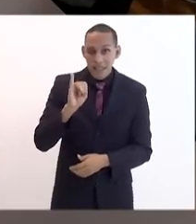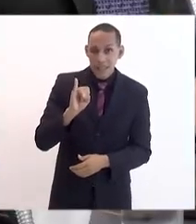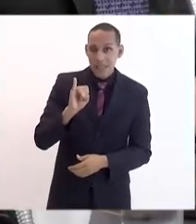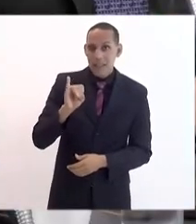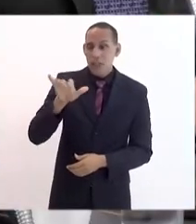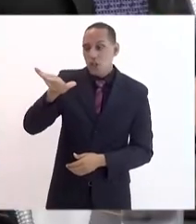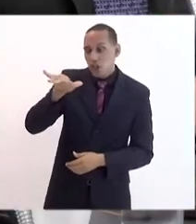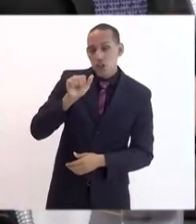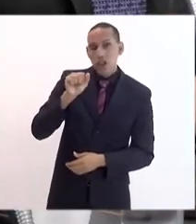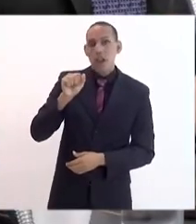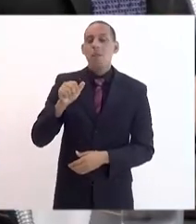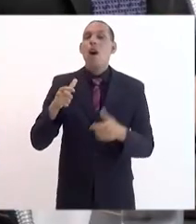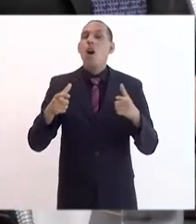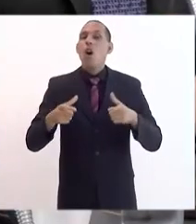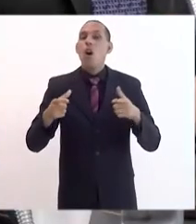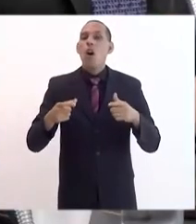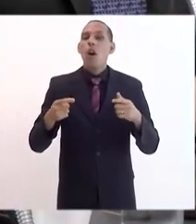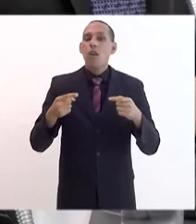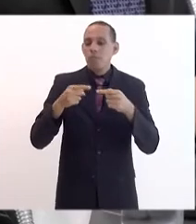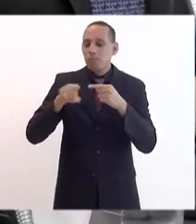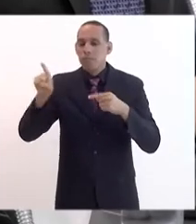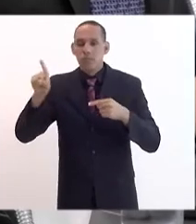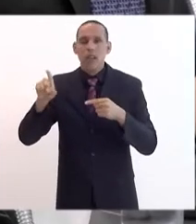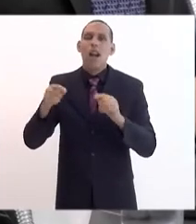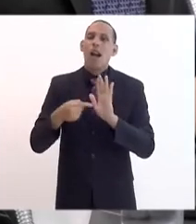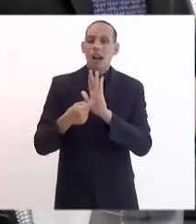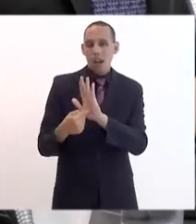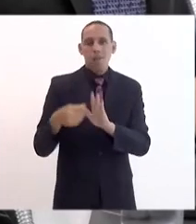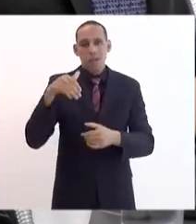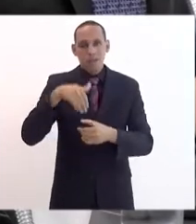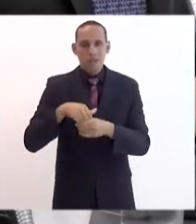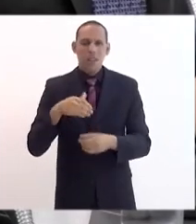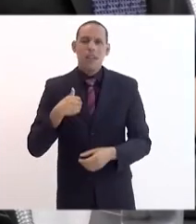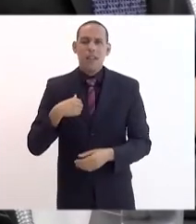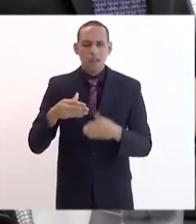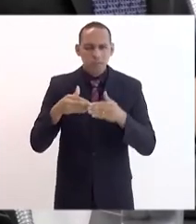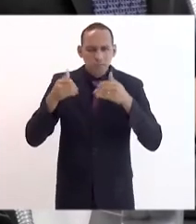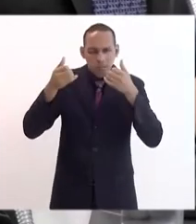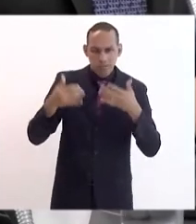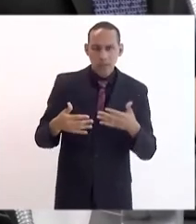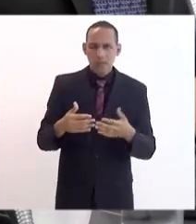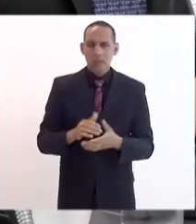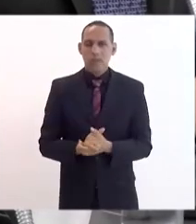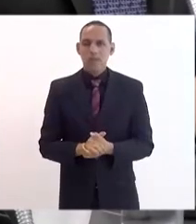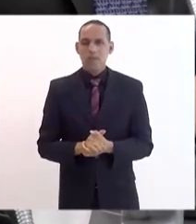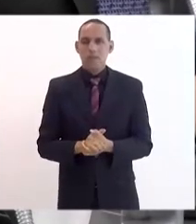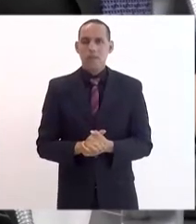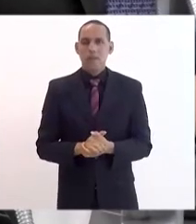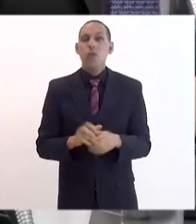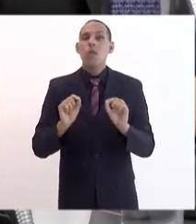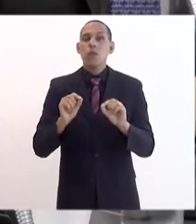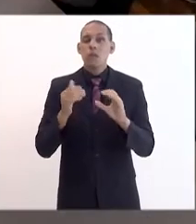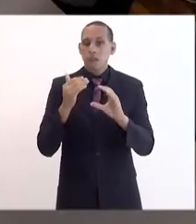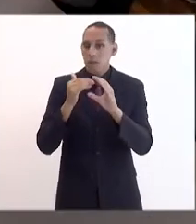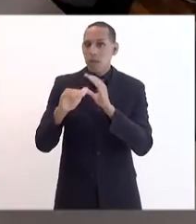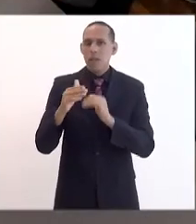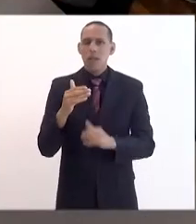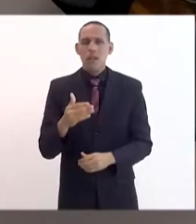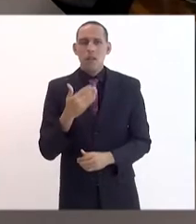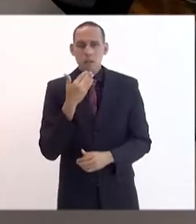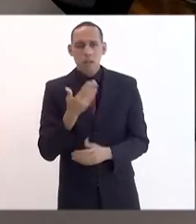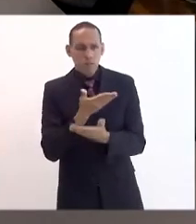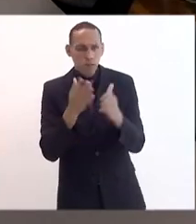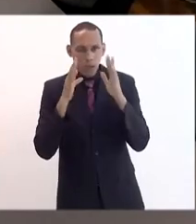forem na divergência, deverão apontar seu voto. Eu tenho uma questão de ordem para fazer um encaminhamento. Queria a atenção dos